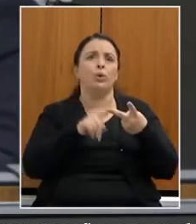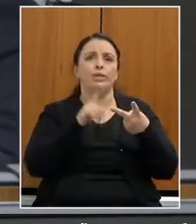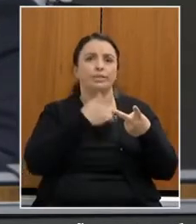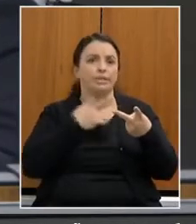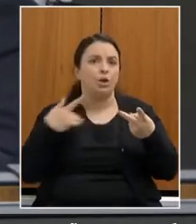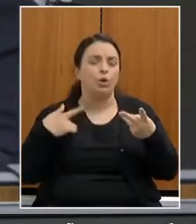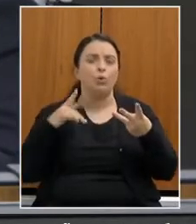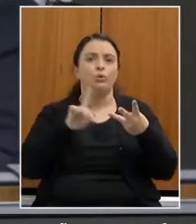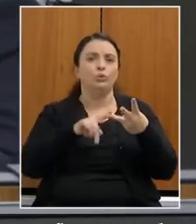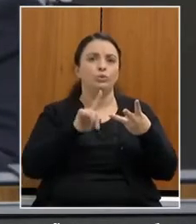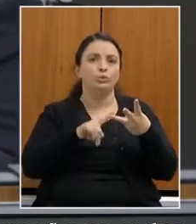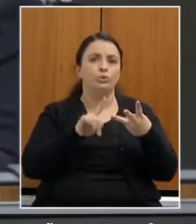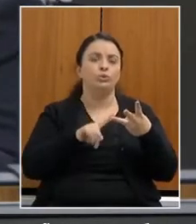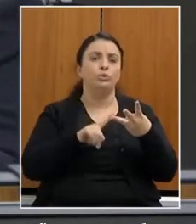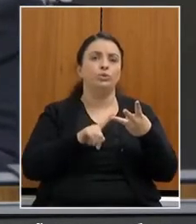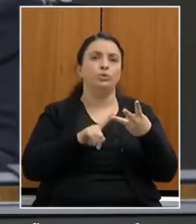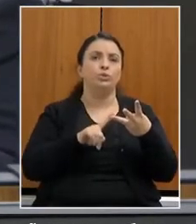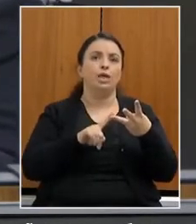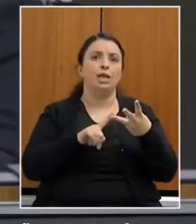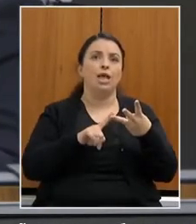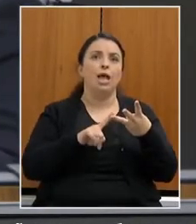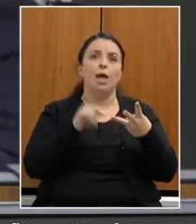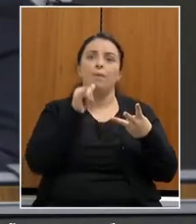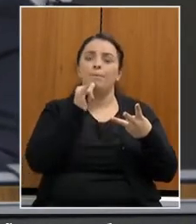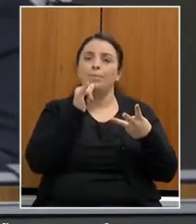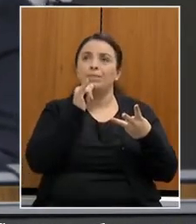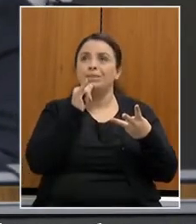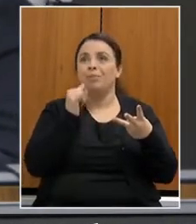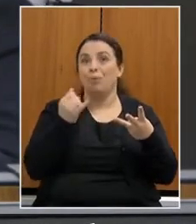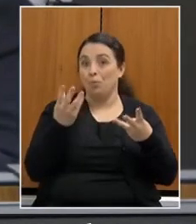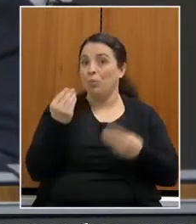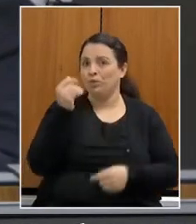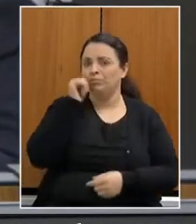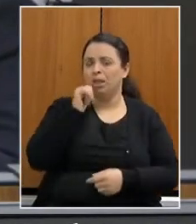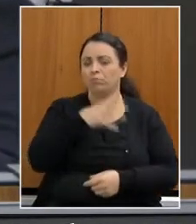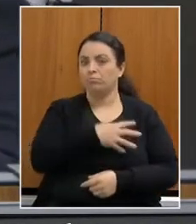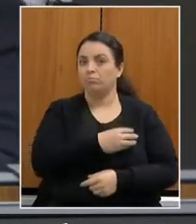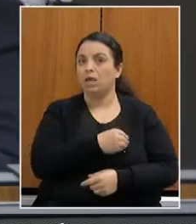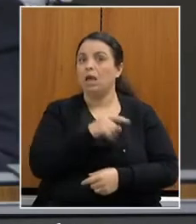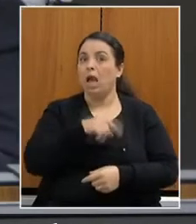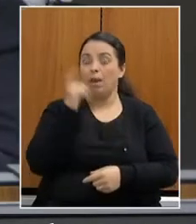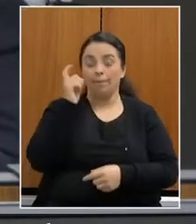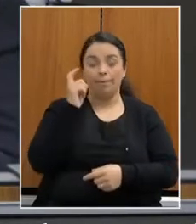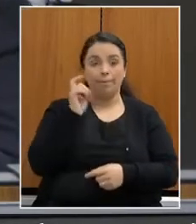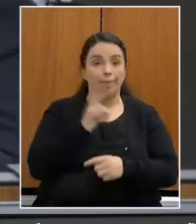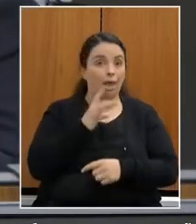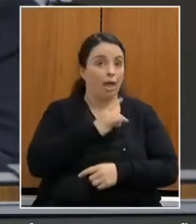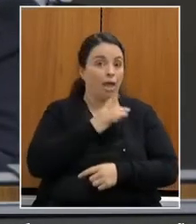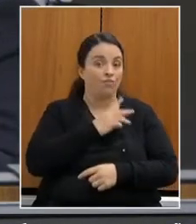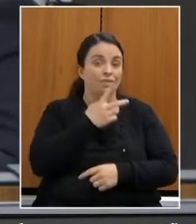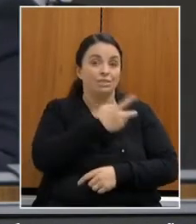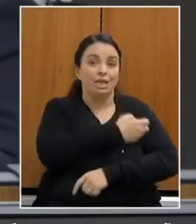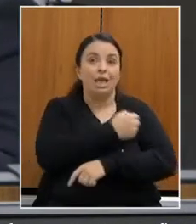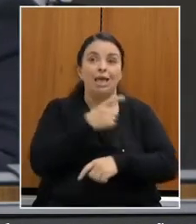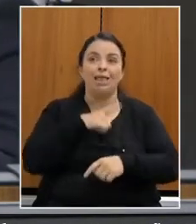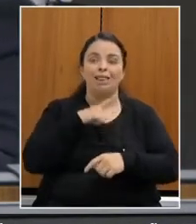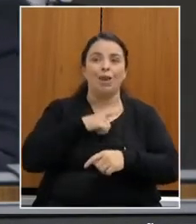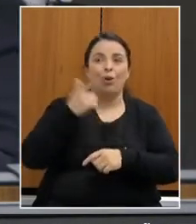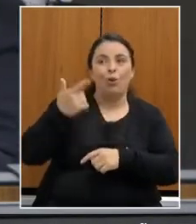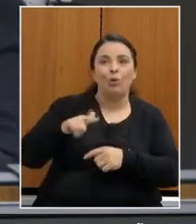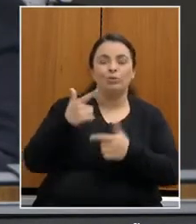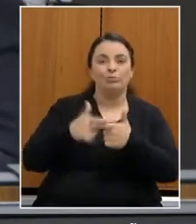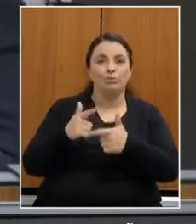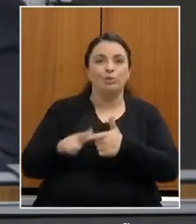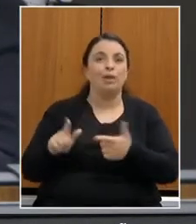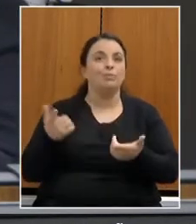deve ser vacinada porque muitas lactantes tinham medo de se vacinar com medo de ter algum efeito colateral obviamente é com a Coronavac e com a